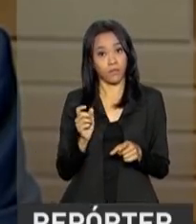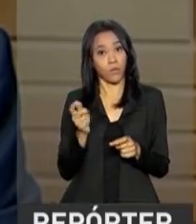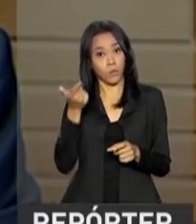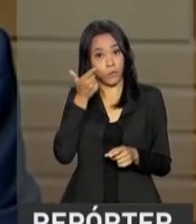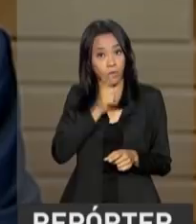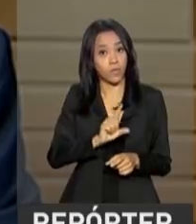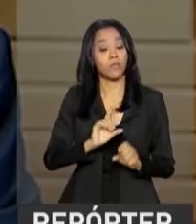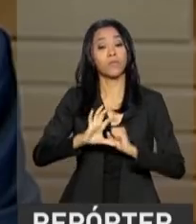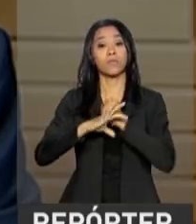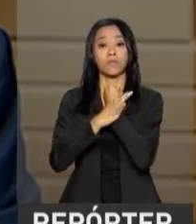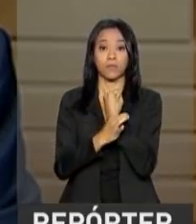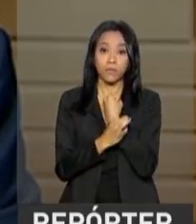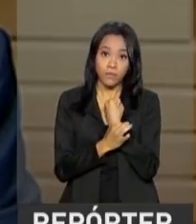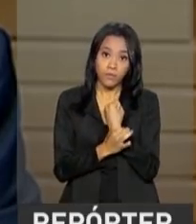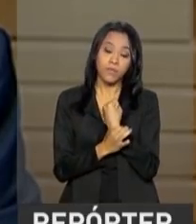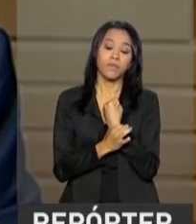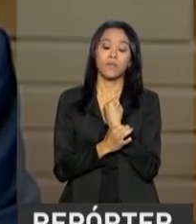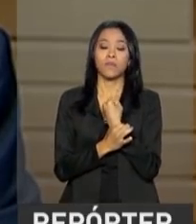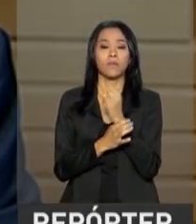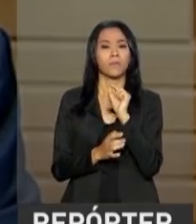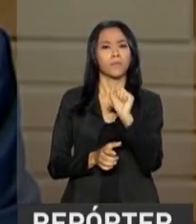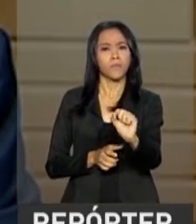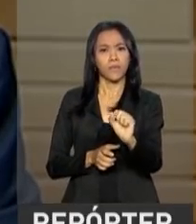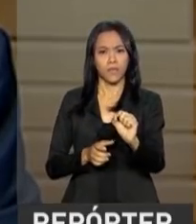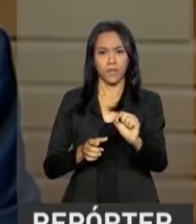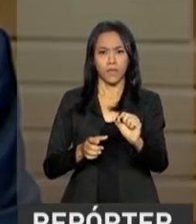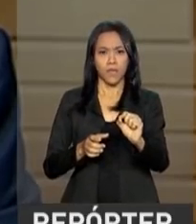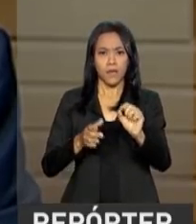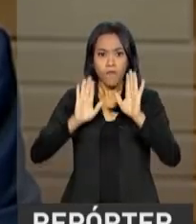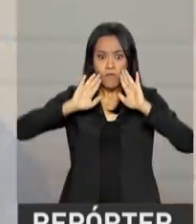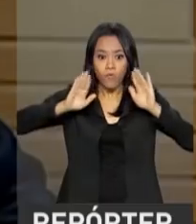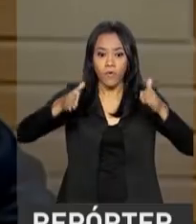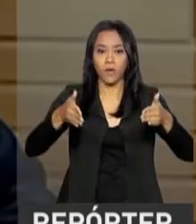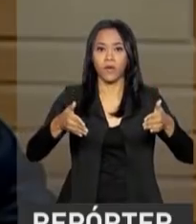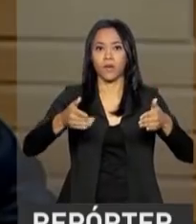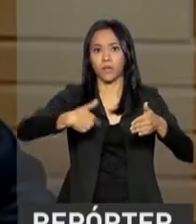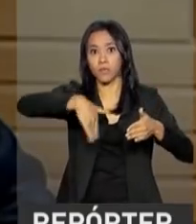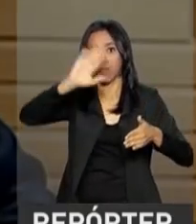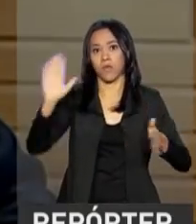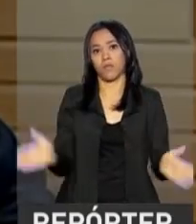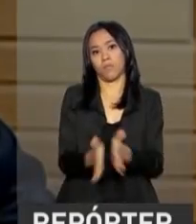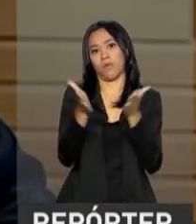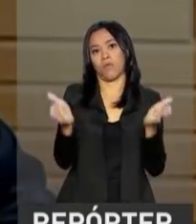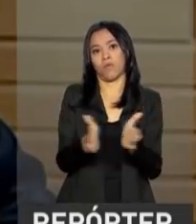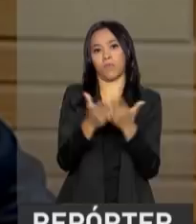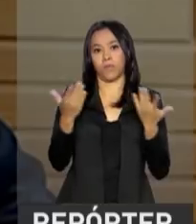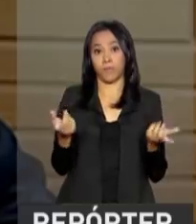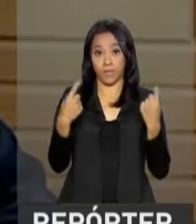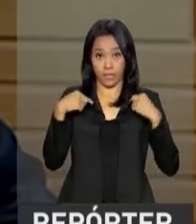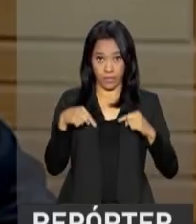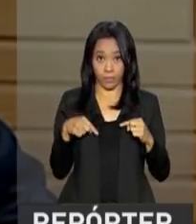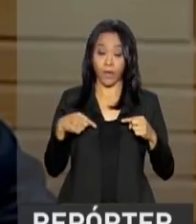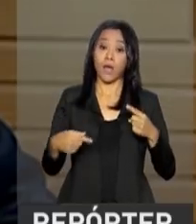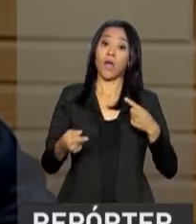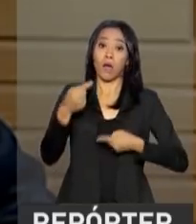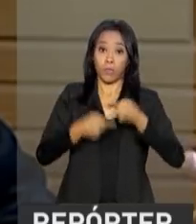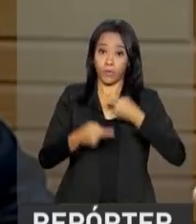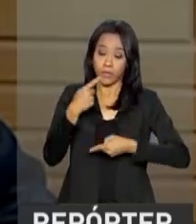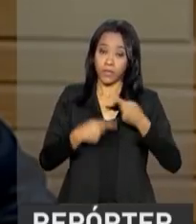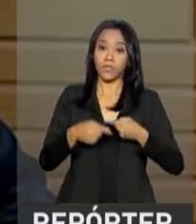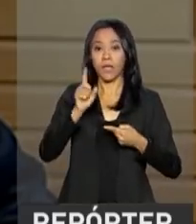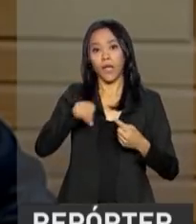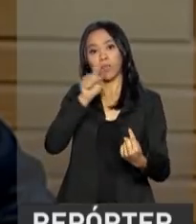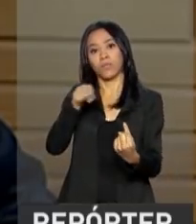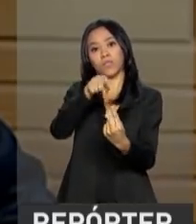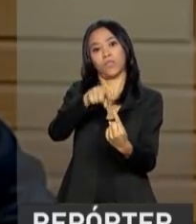garantir uma ênfase em relação aos mais pobres a lógica de uma política pública é justamente atender